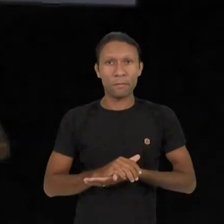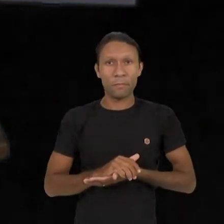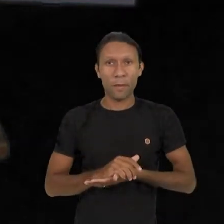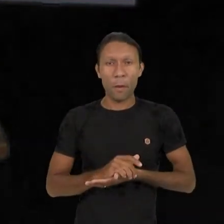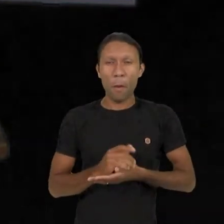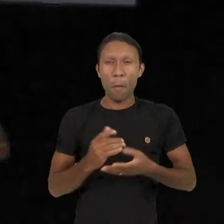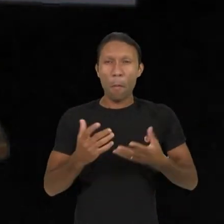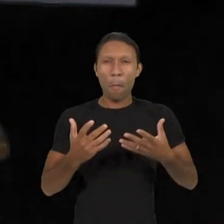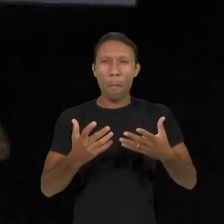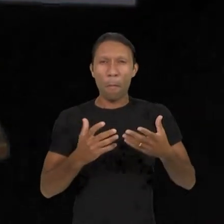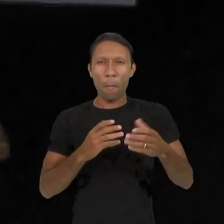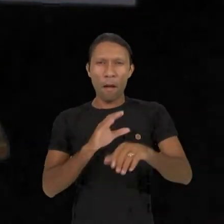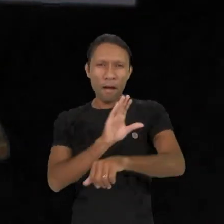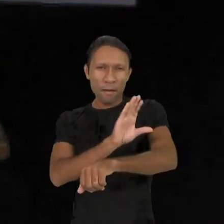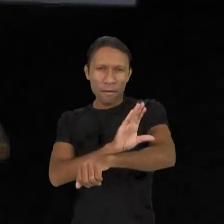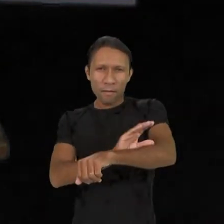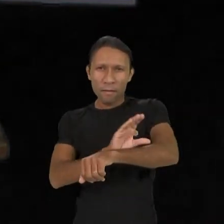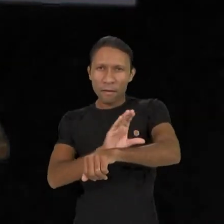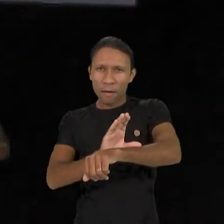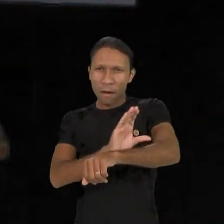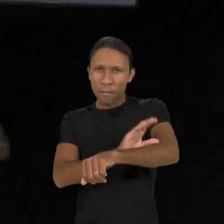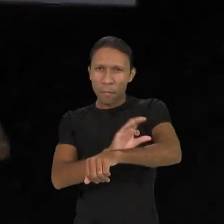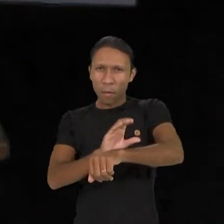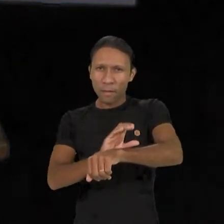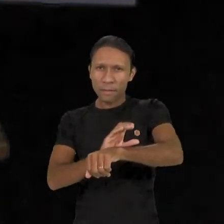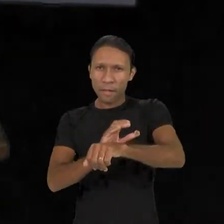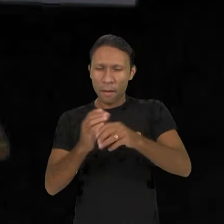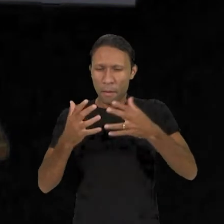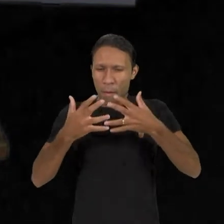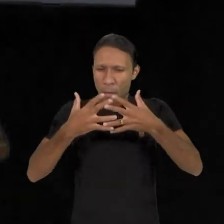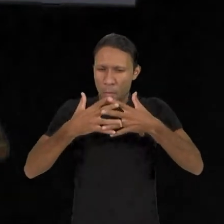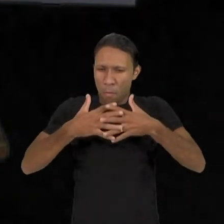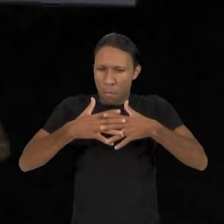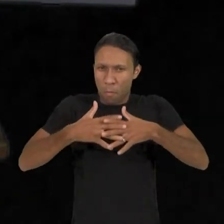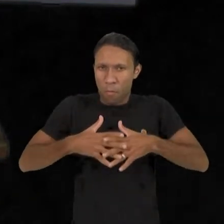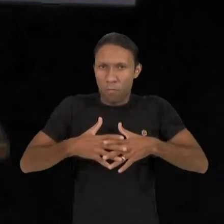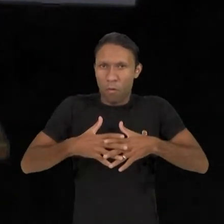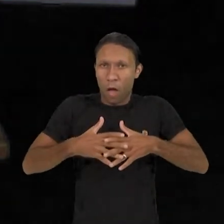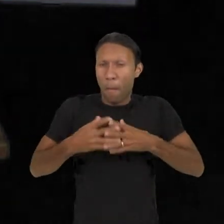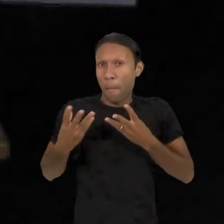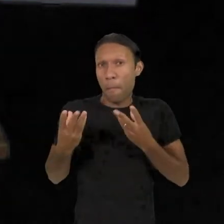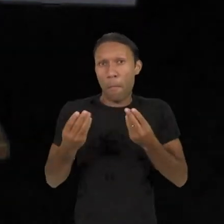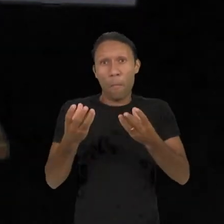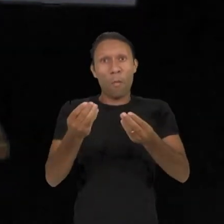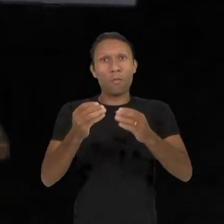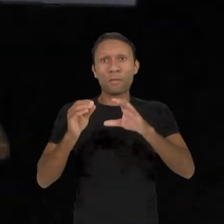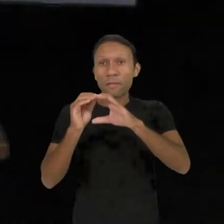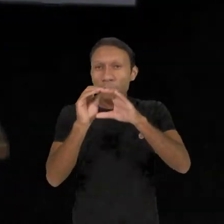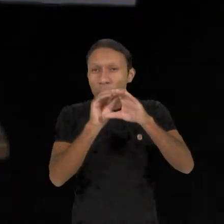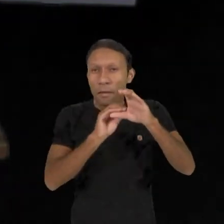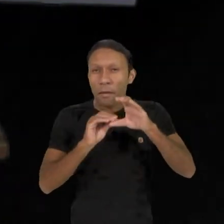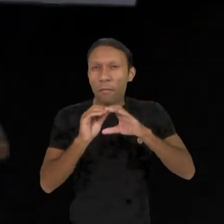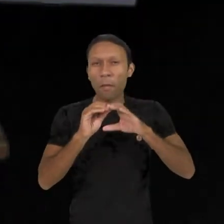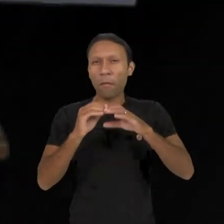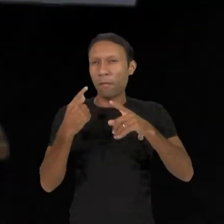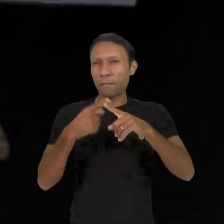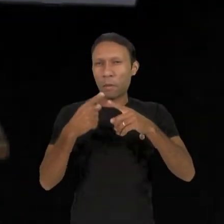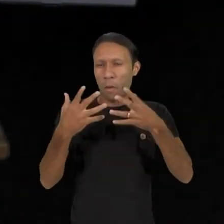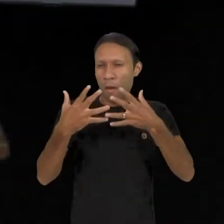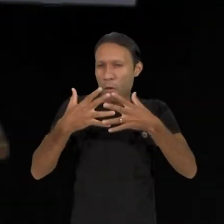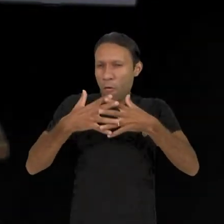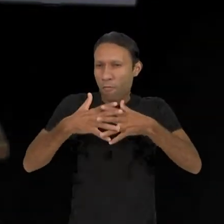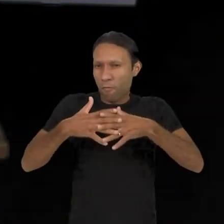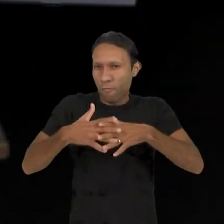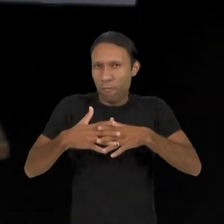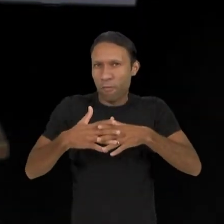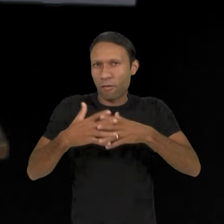célula muscular, tá? Ela vai ter um monte de mitocôndria. Beleza? É